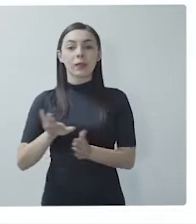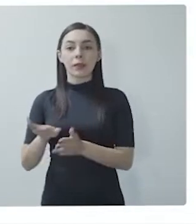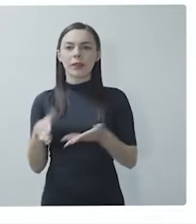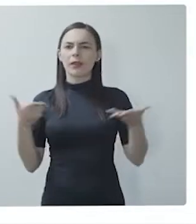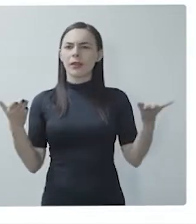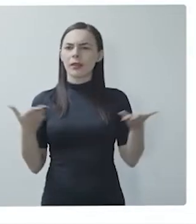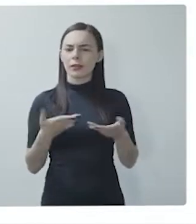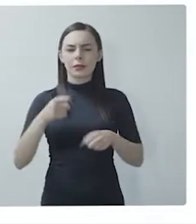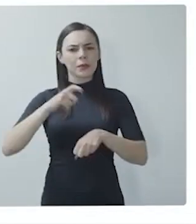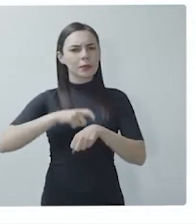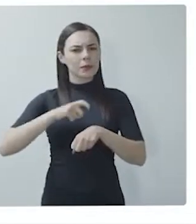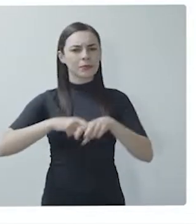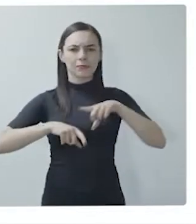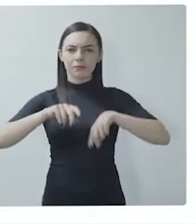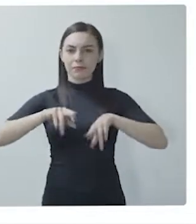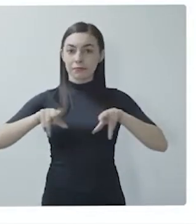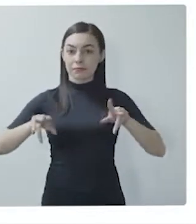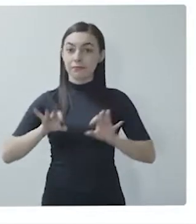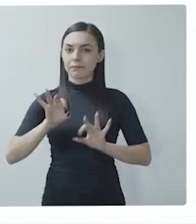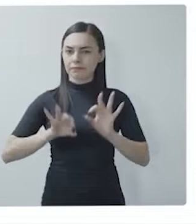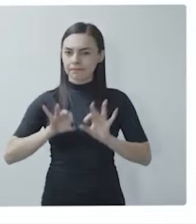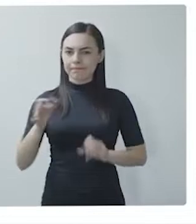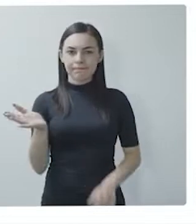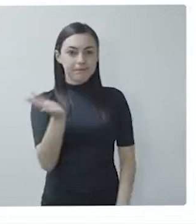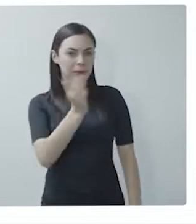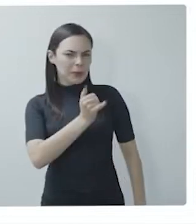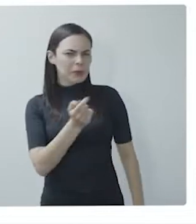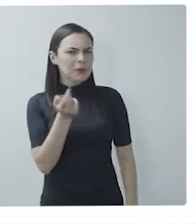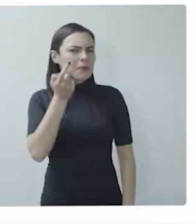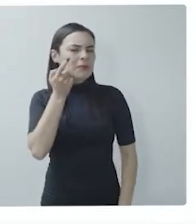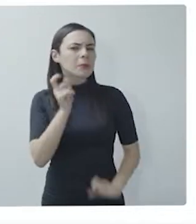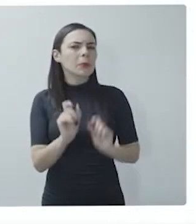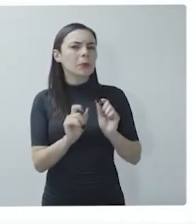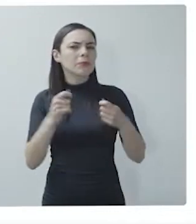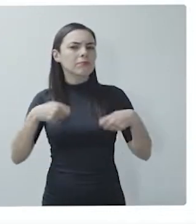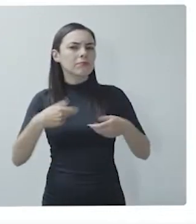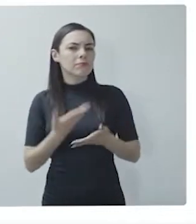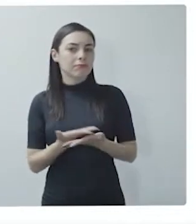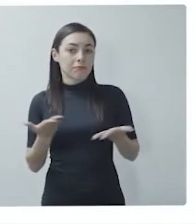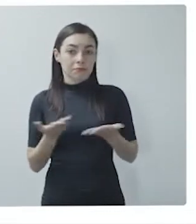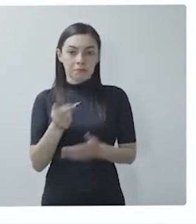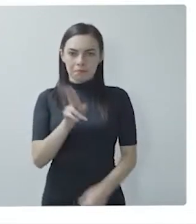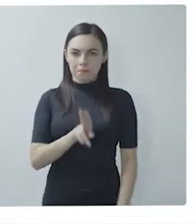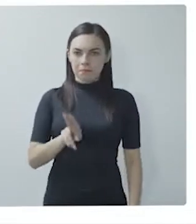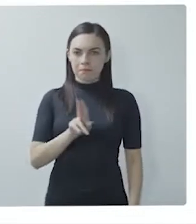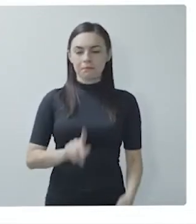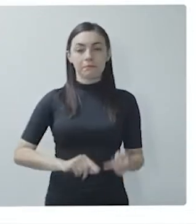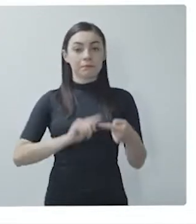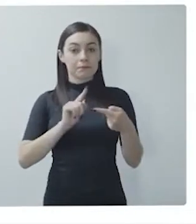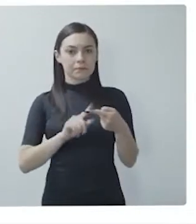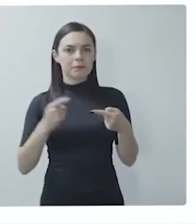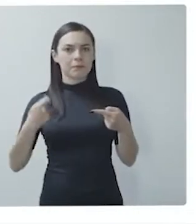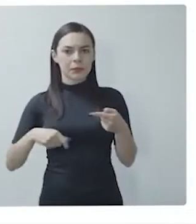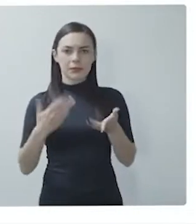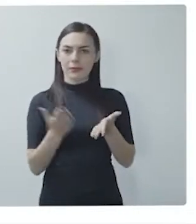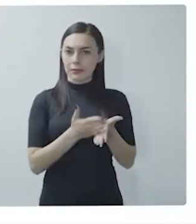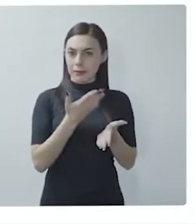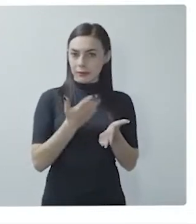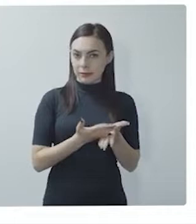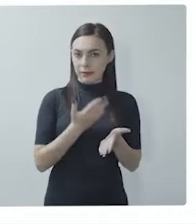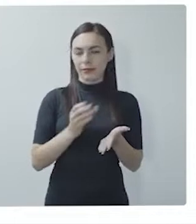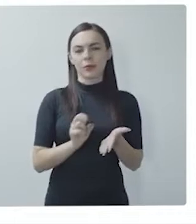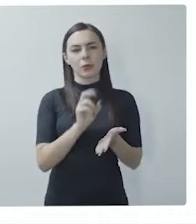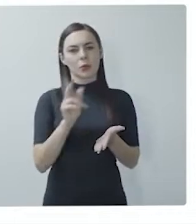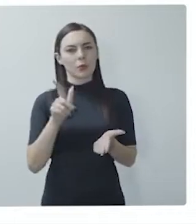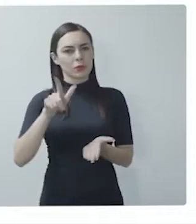de organizarmos os nossos materiais. Vamos lá? Vamos ver o que nós vamos precisar para a aula de hoje. Então precisamos do caderno,